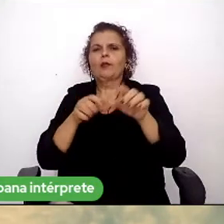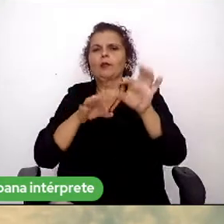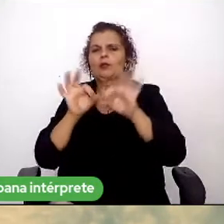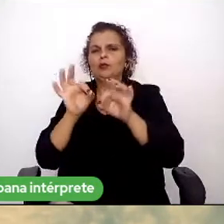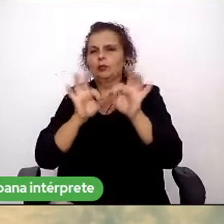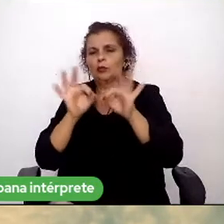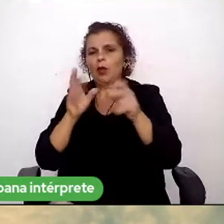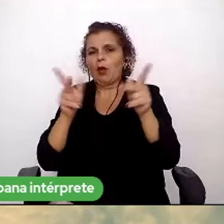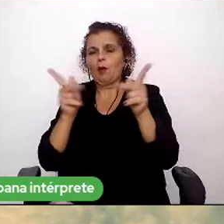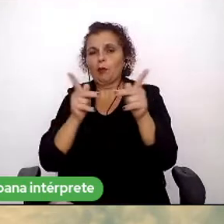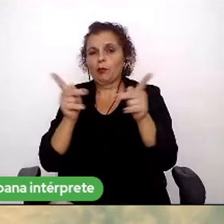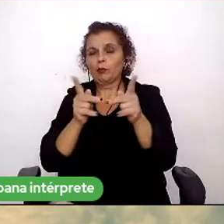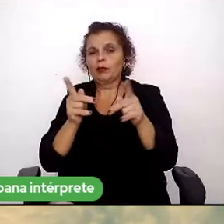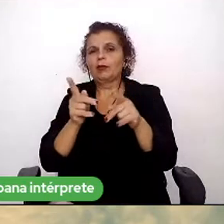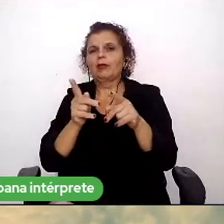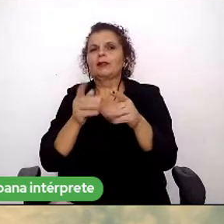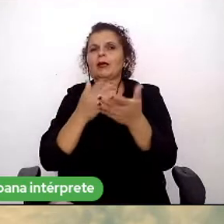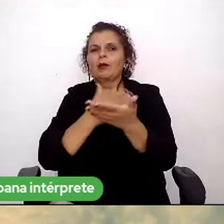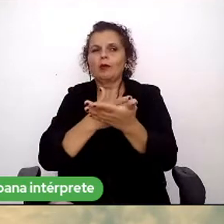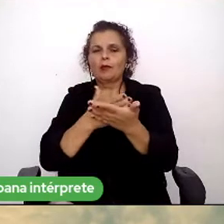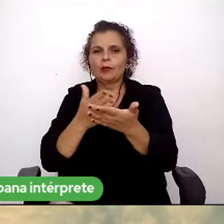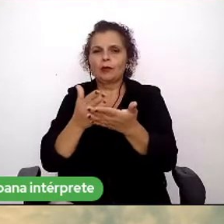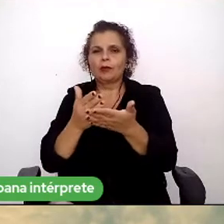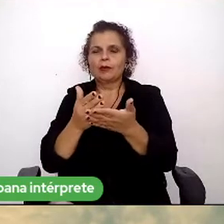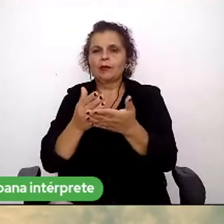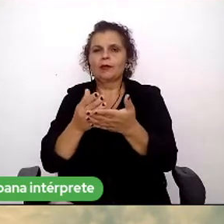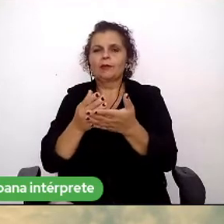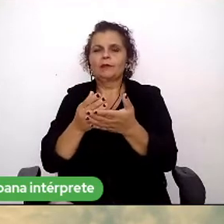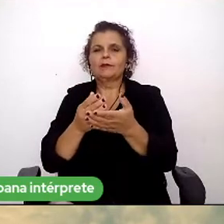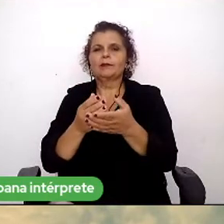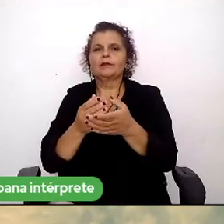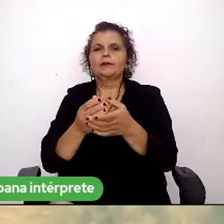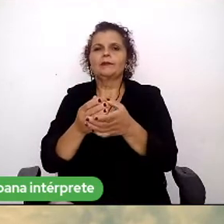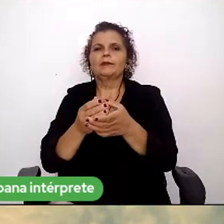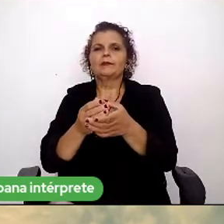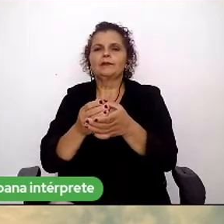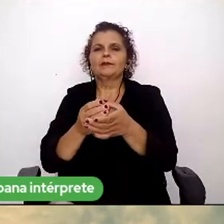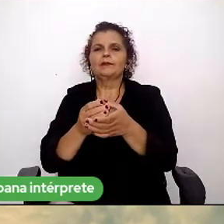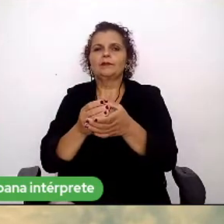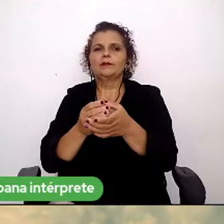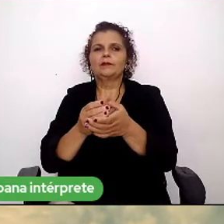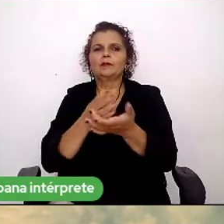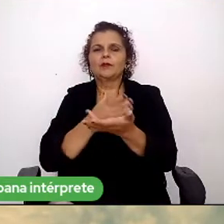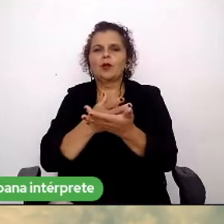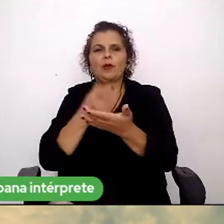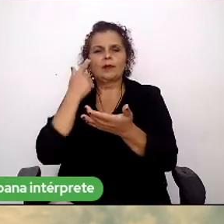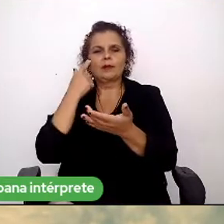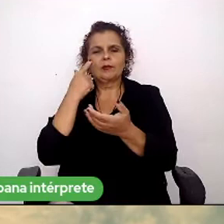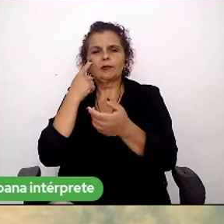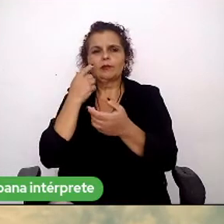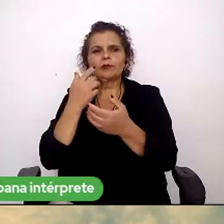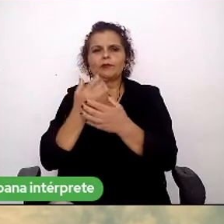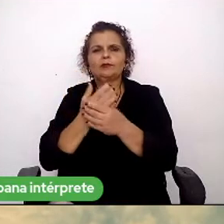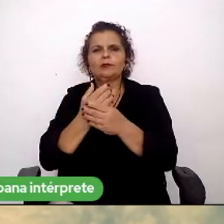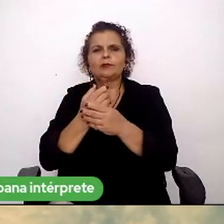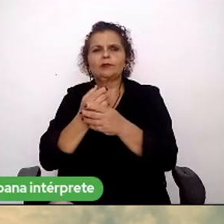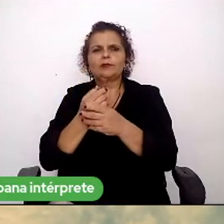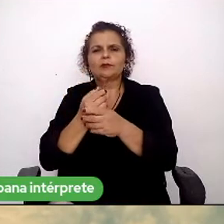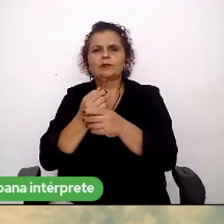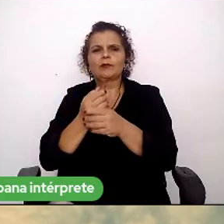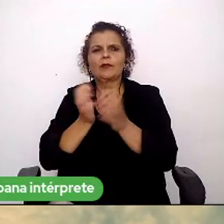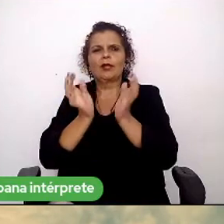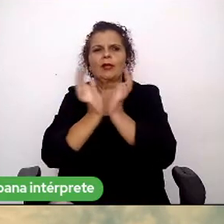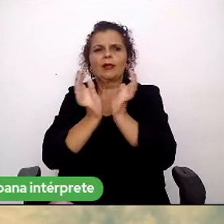produto, sempre começa com uma Lean Inception. Mas, Gabi, quem que é essa equipe que vai